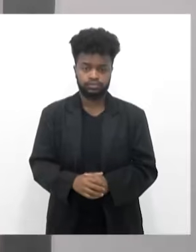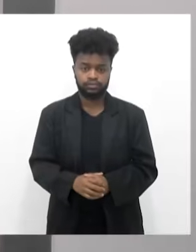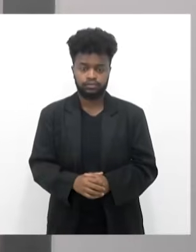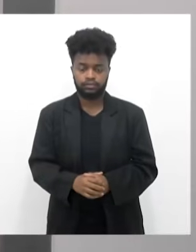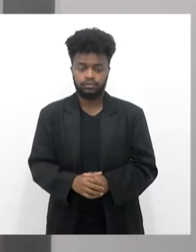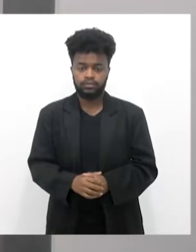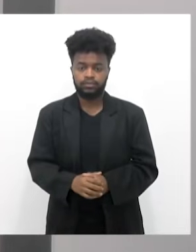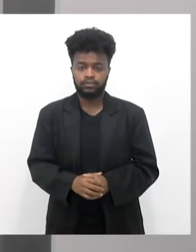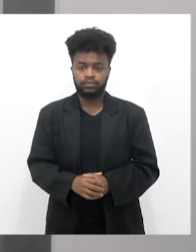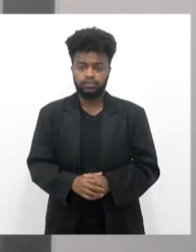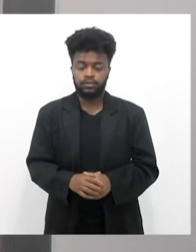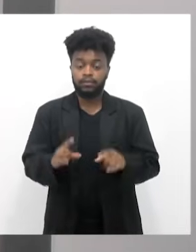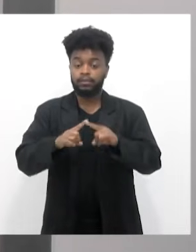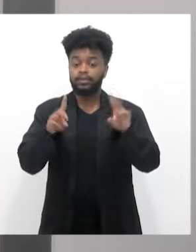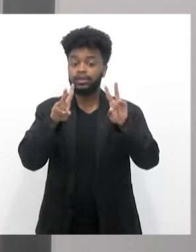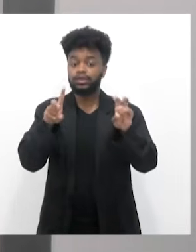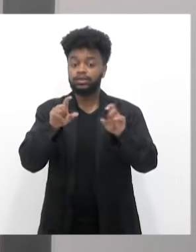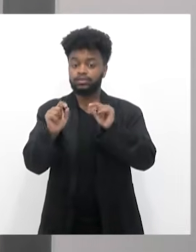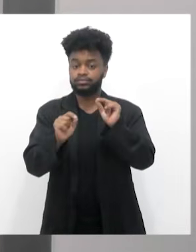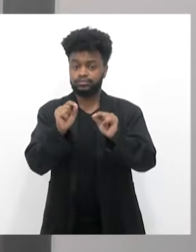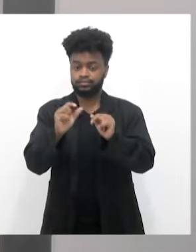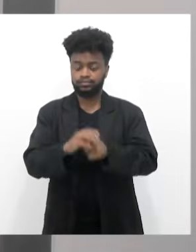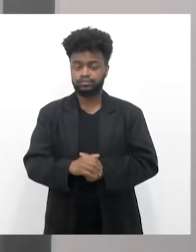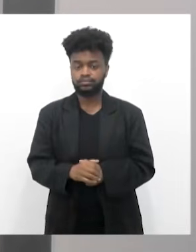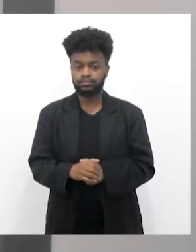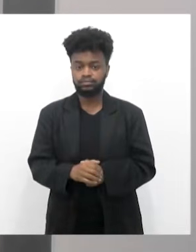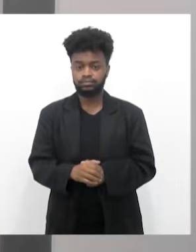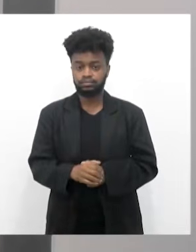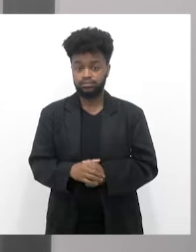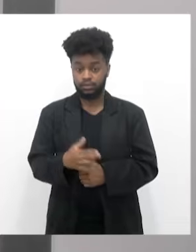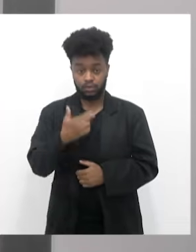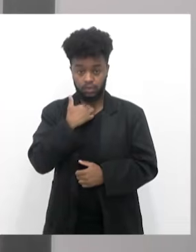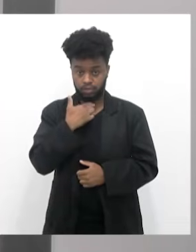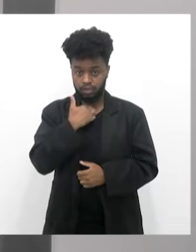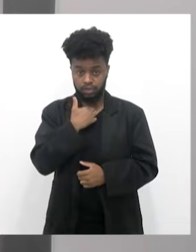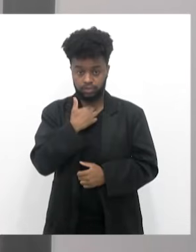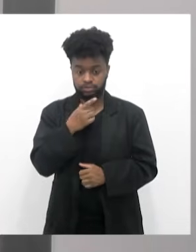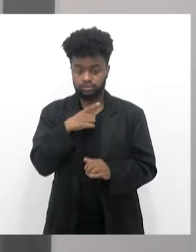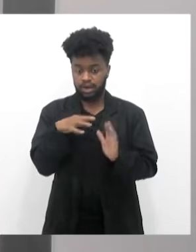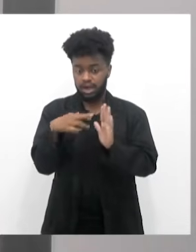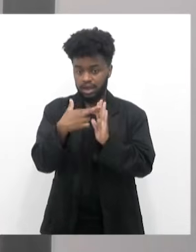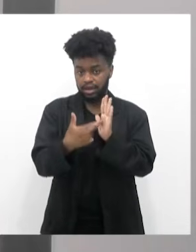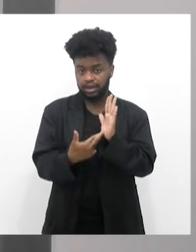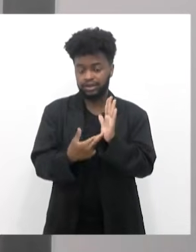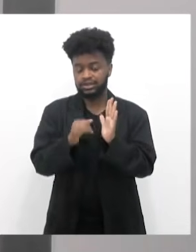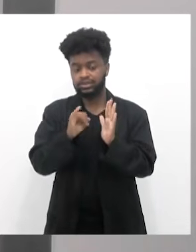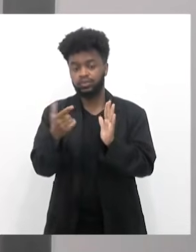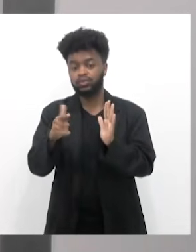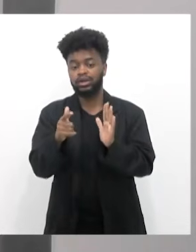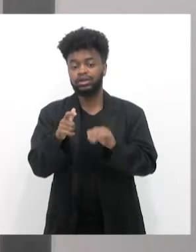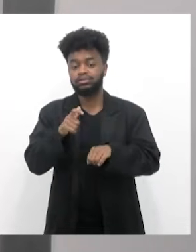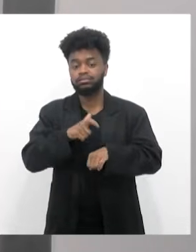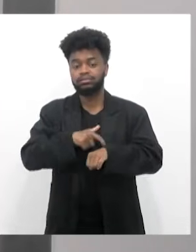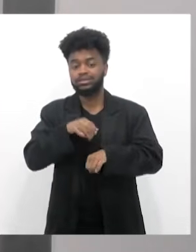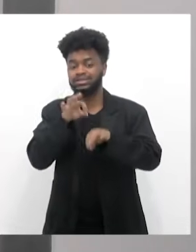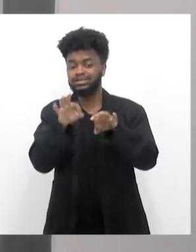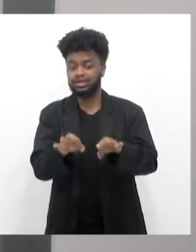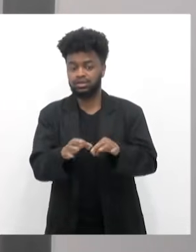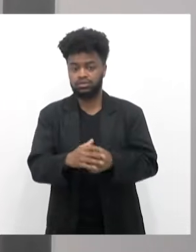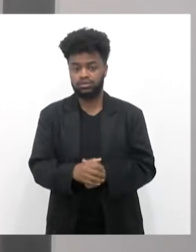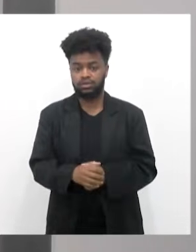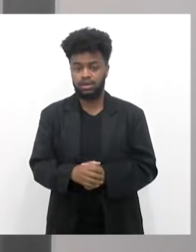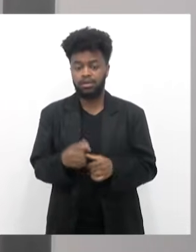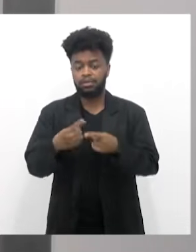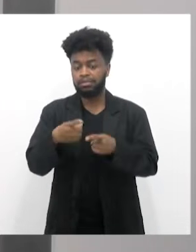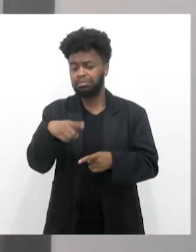Agora, a questão é, não pode haver um regramento sem data precisa. Ninguém imagina